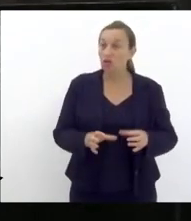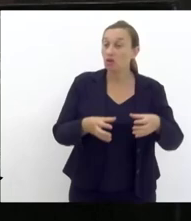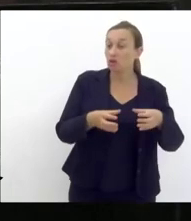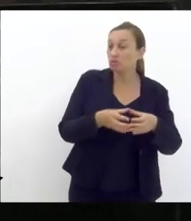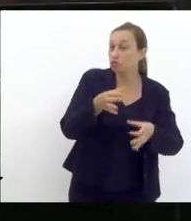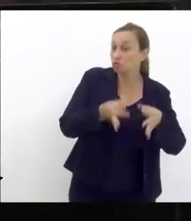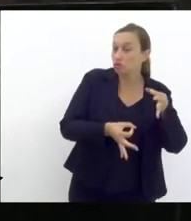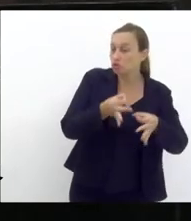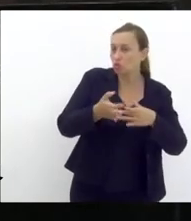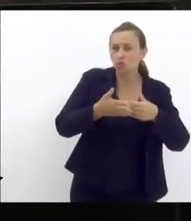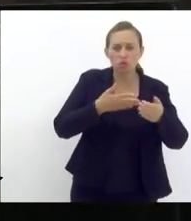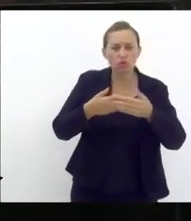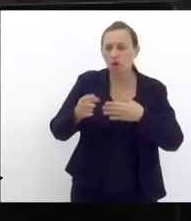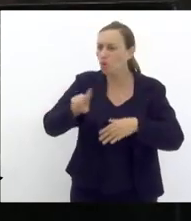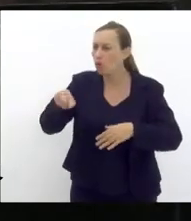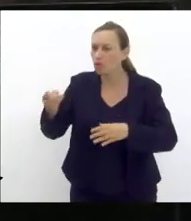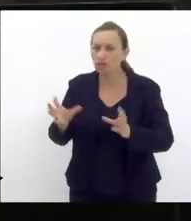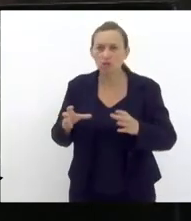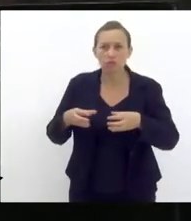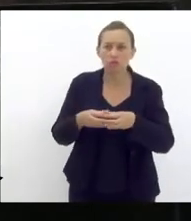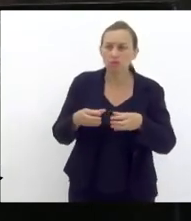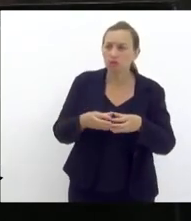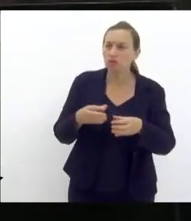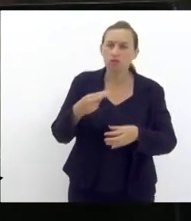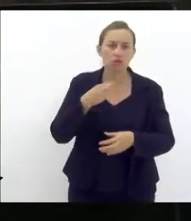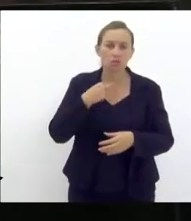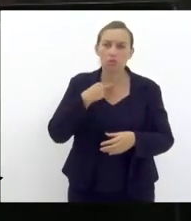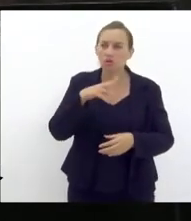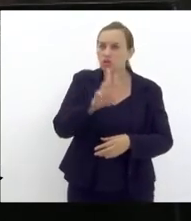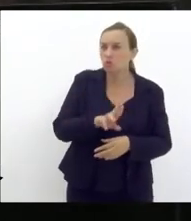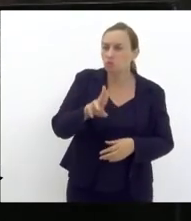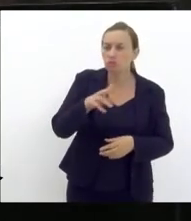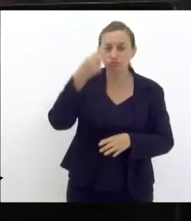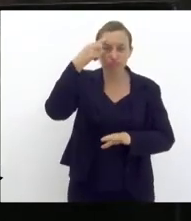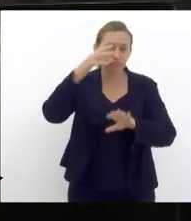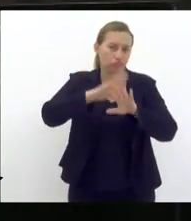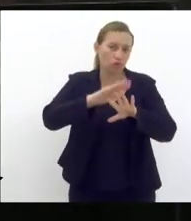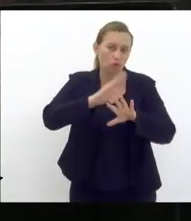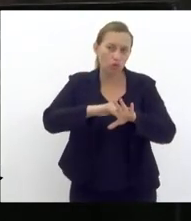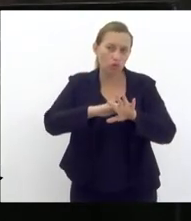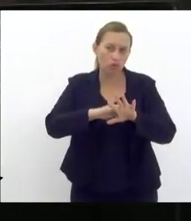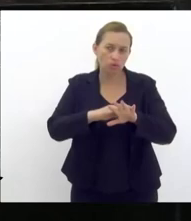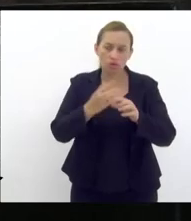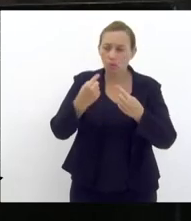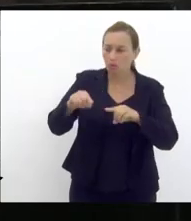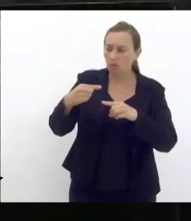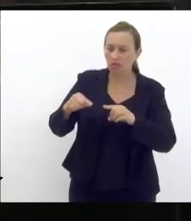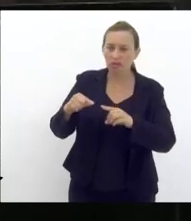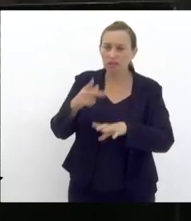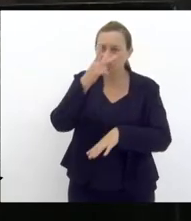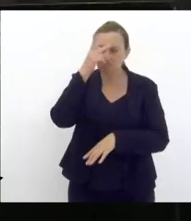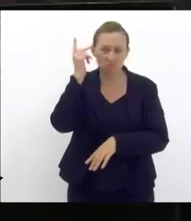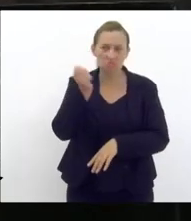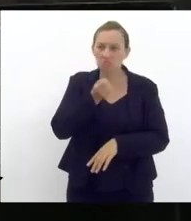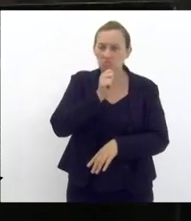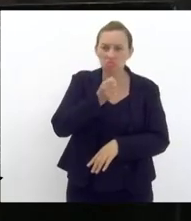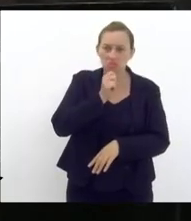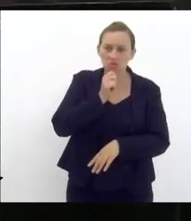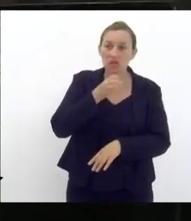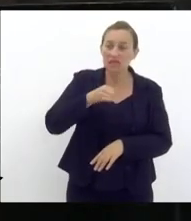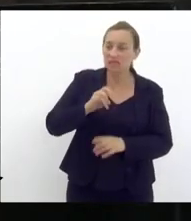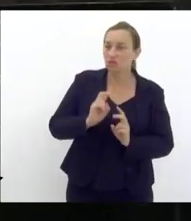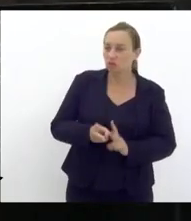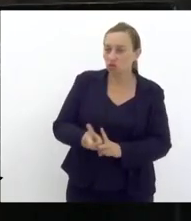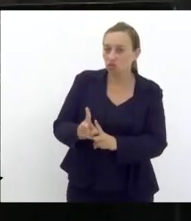e qualquer uma comissão não pode ser instrumento ideológico para fazer perseguição a ninguém porque se nós